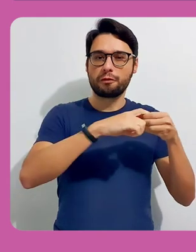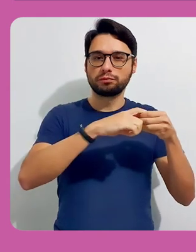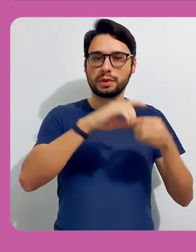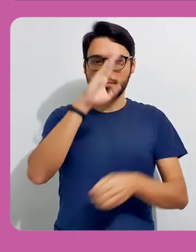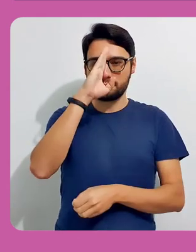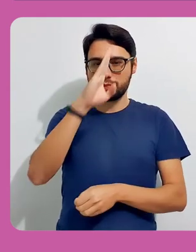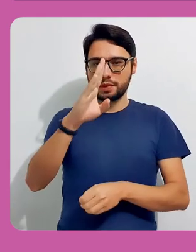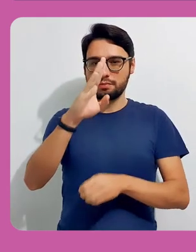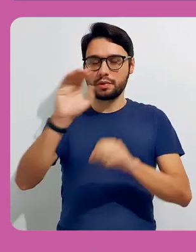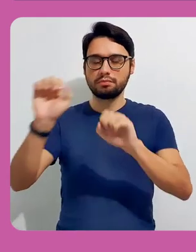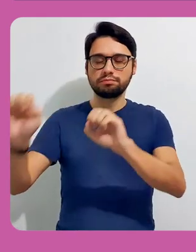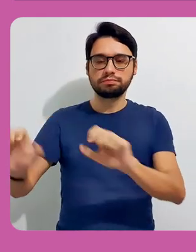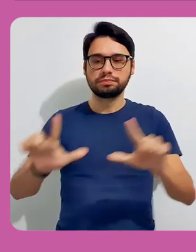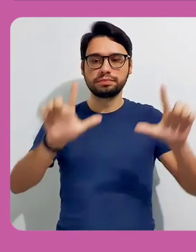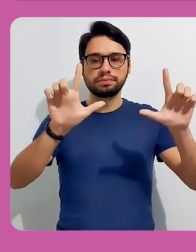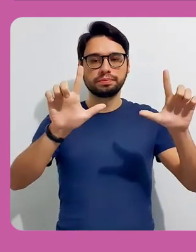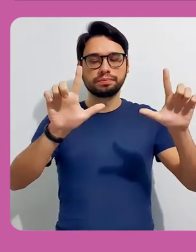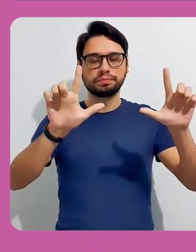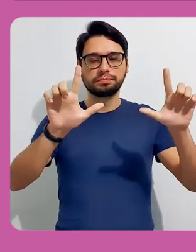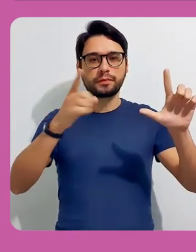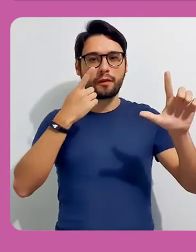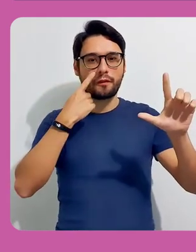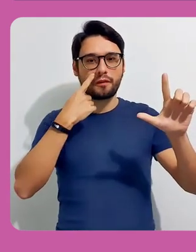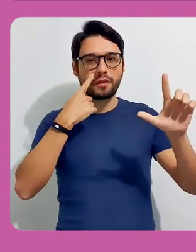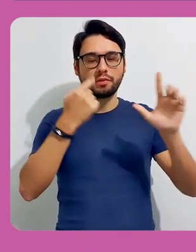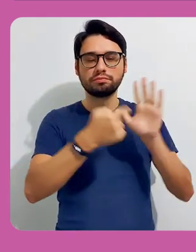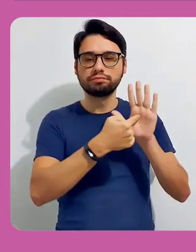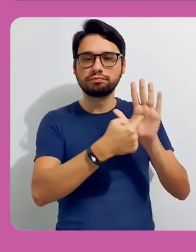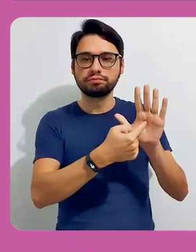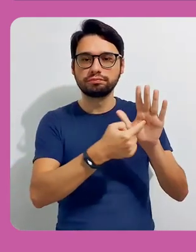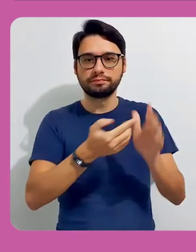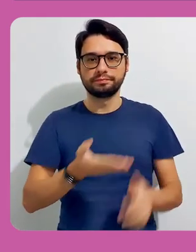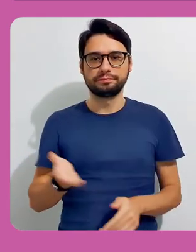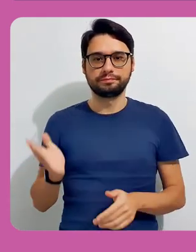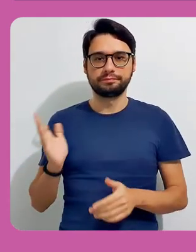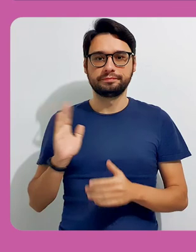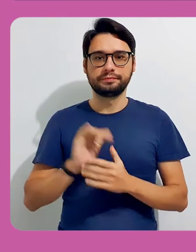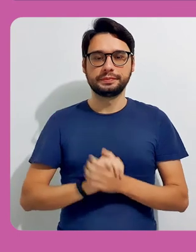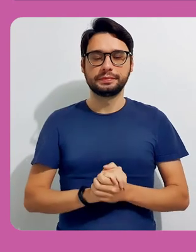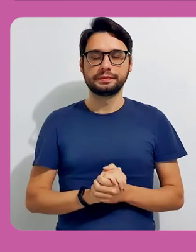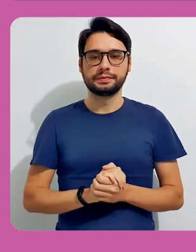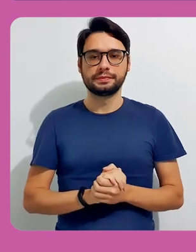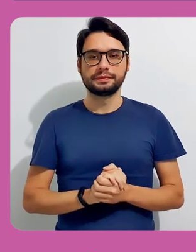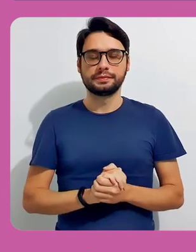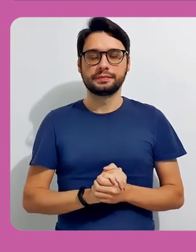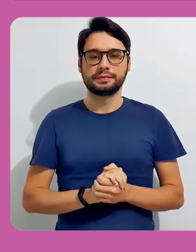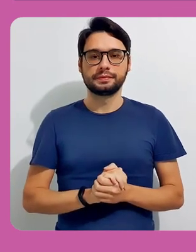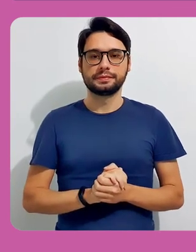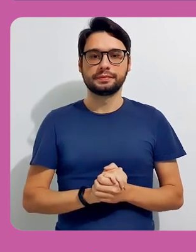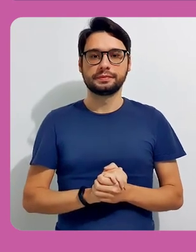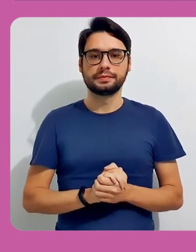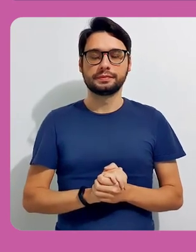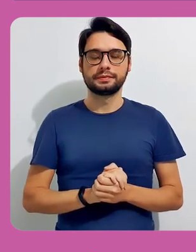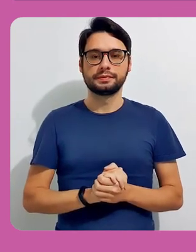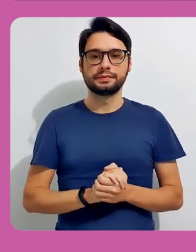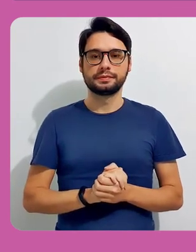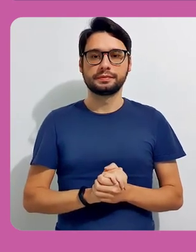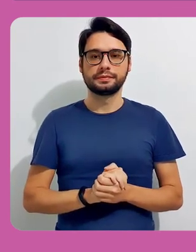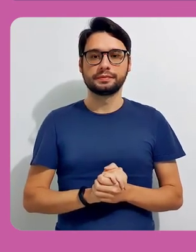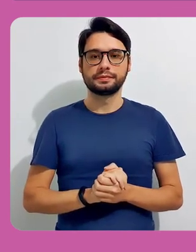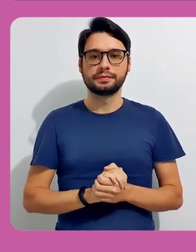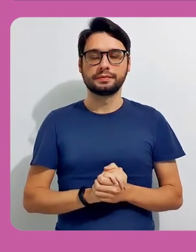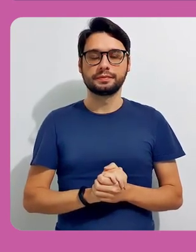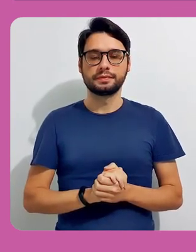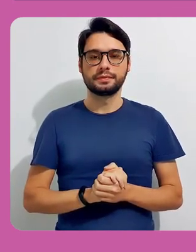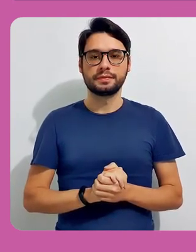eu voltar aqui para nossa página inicial vocês vão ver que ele aparece aqui nós desativar edição para a gente ver